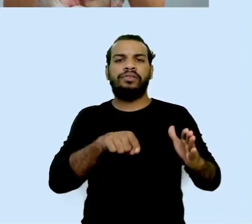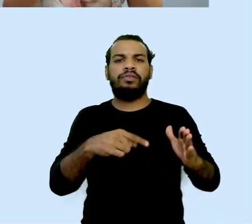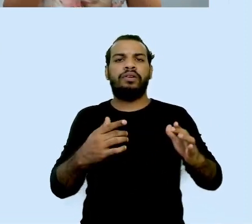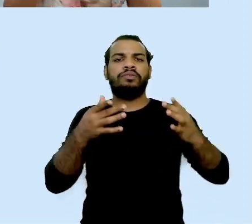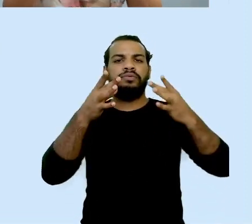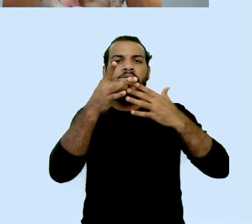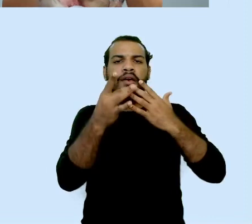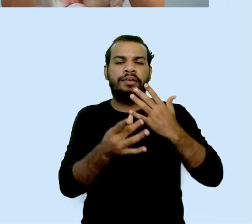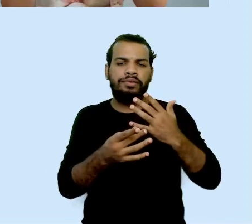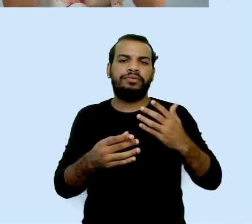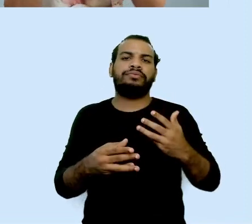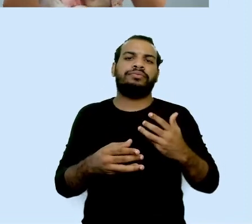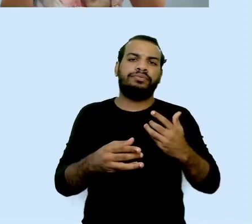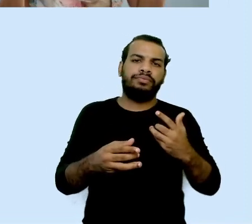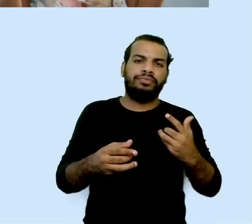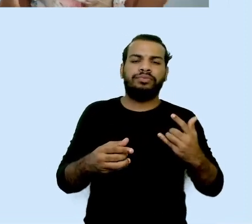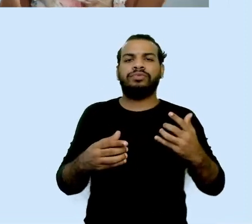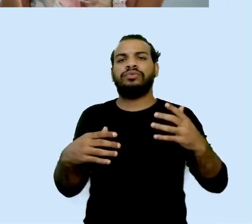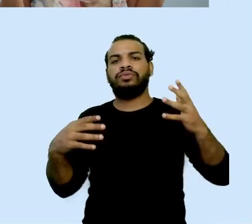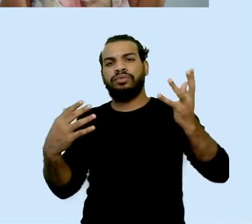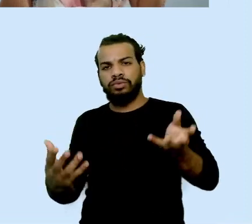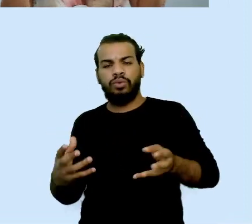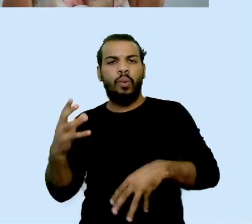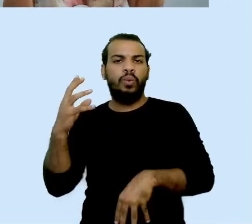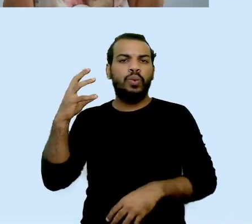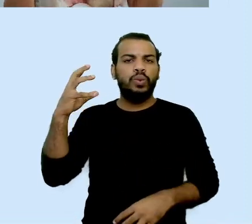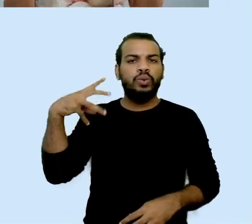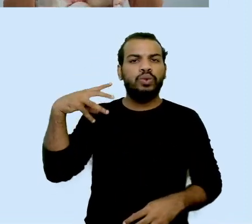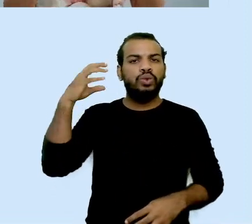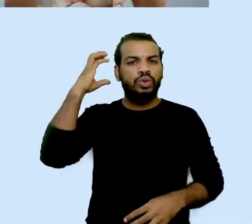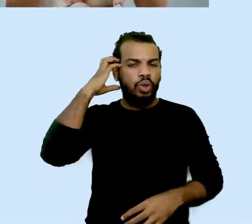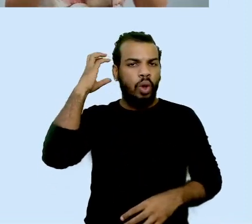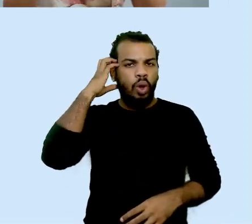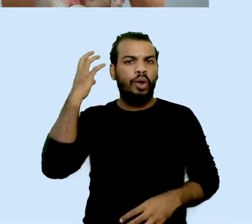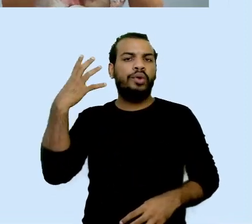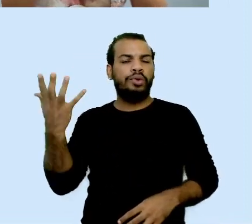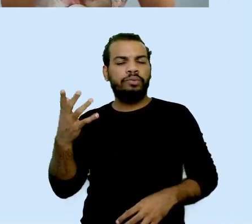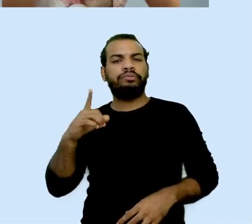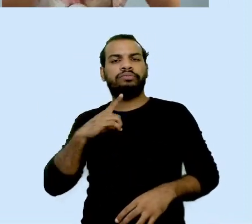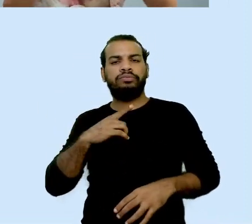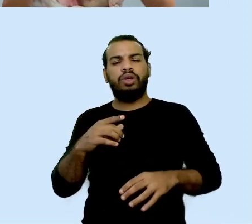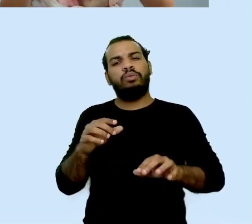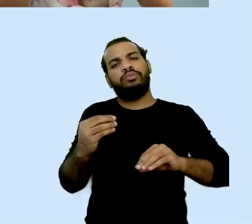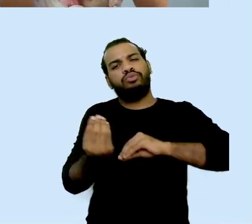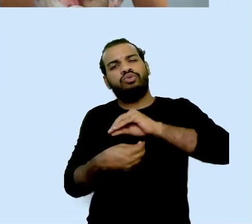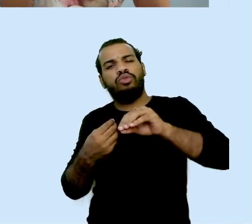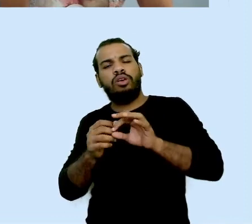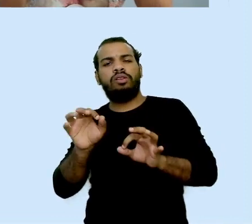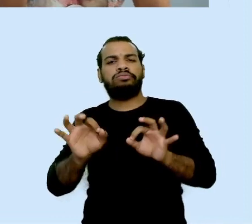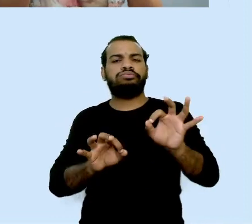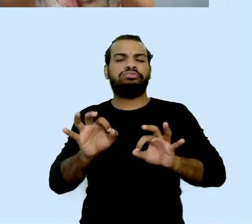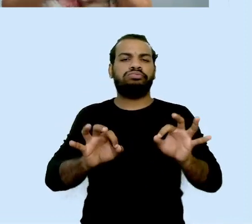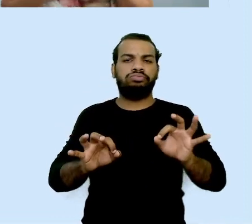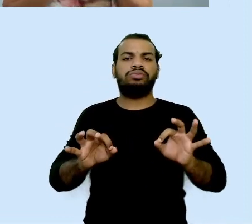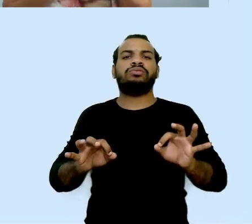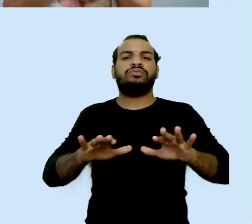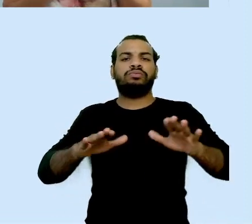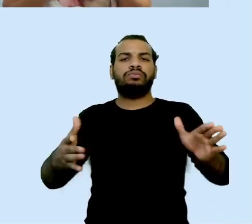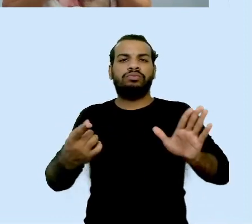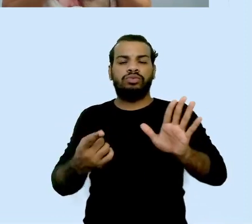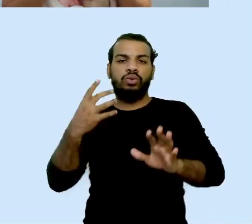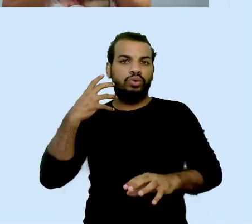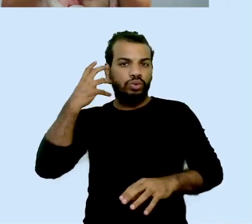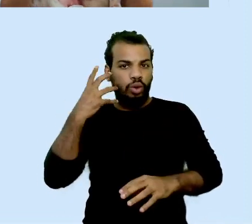de equalização, de distribuição desses sons, da mixagem desses sons ali na mesa